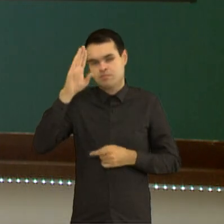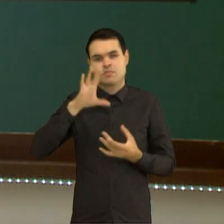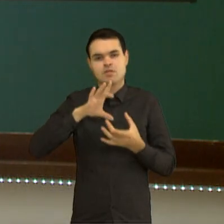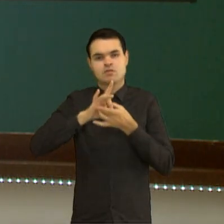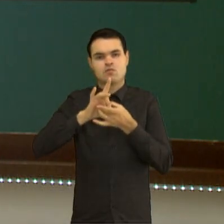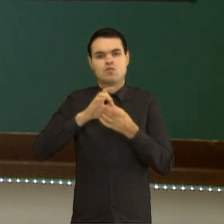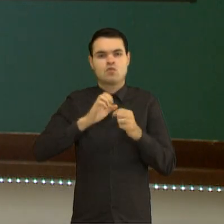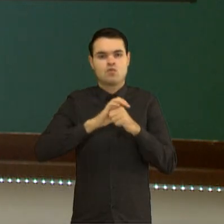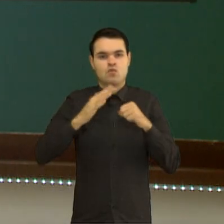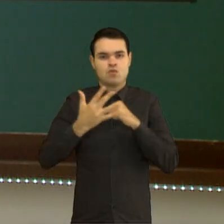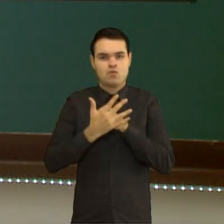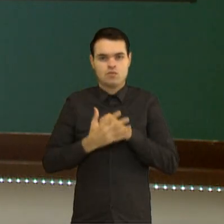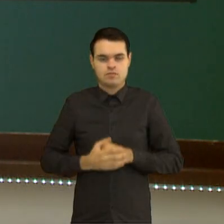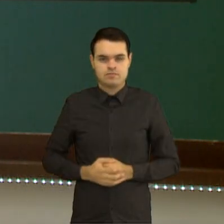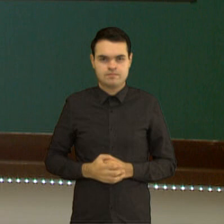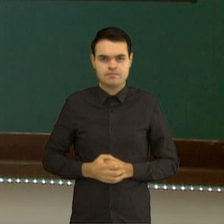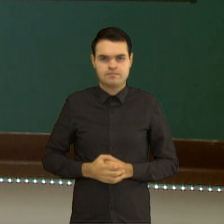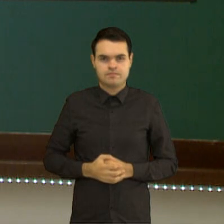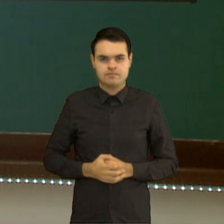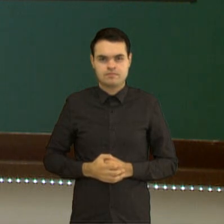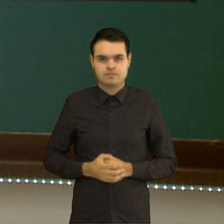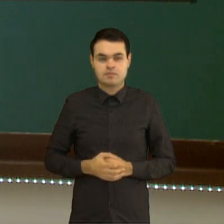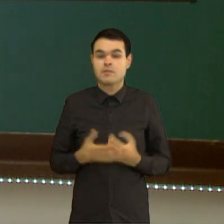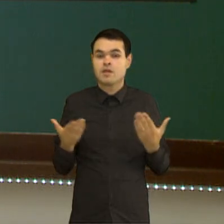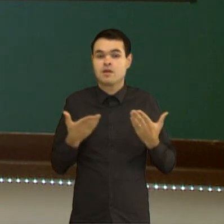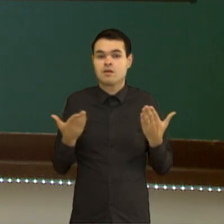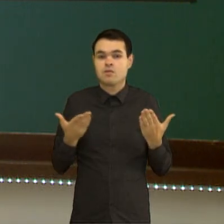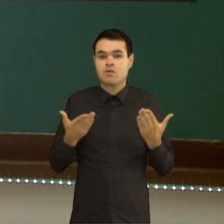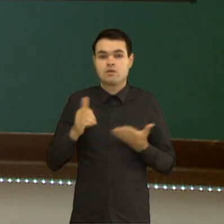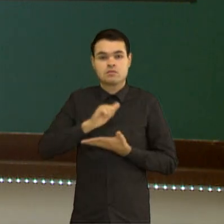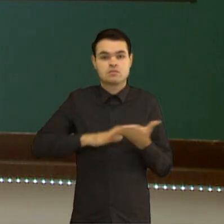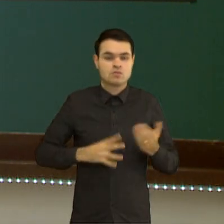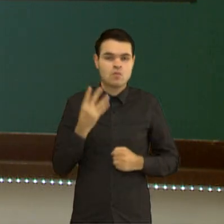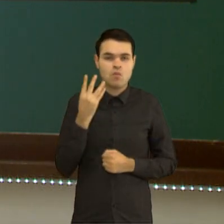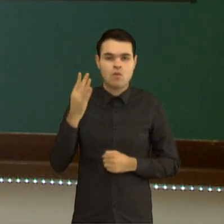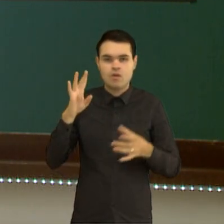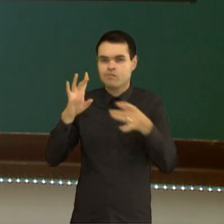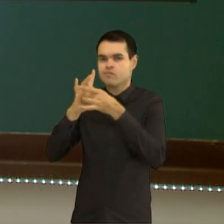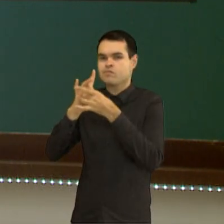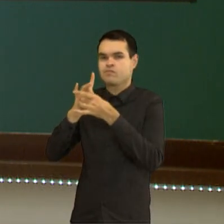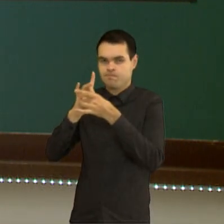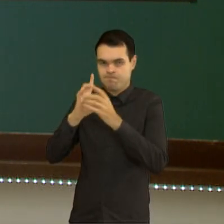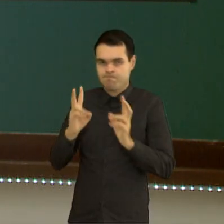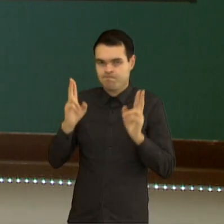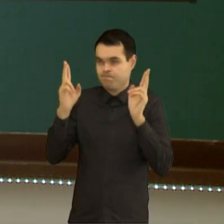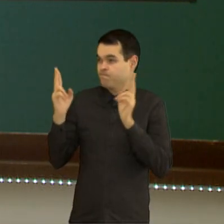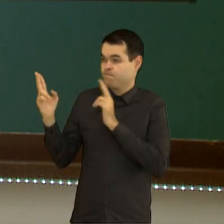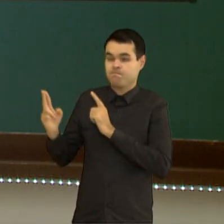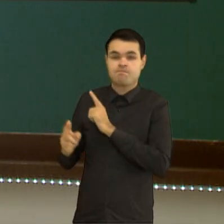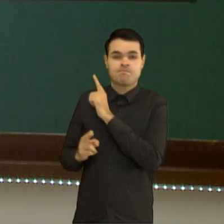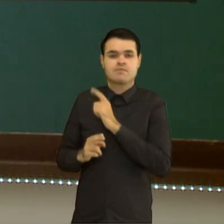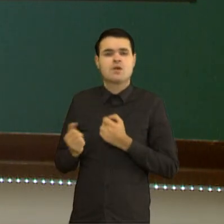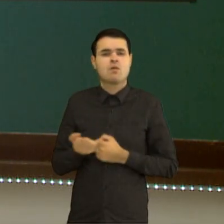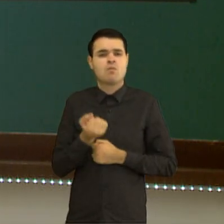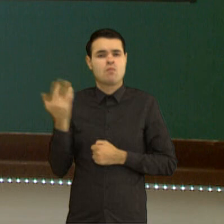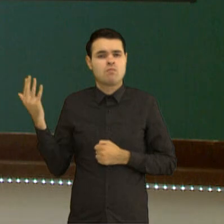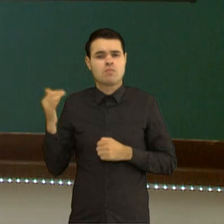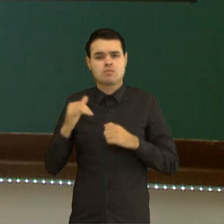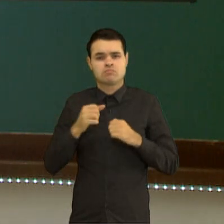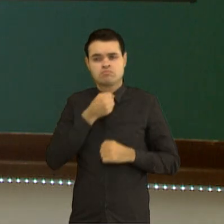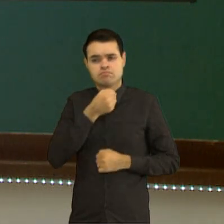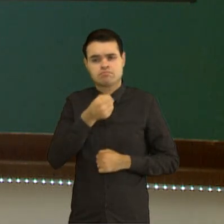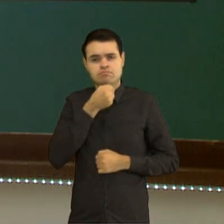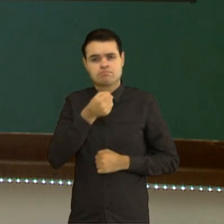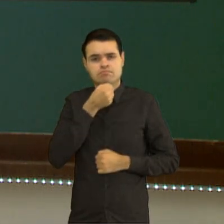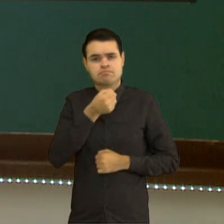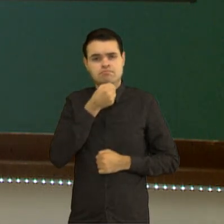coronavírus. Vamos para a quarta atividade em relação a esse trecho da reportagem? Algumas reportagens,